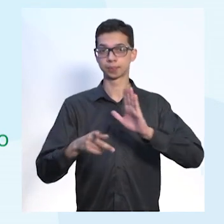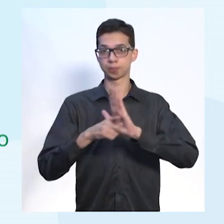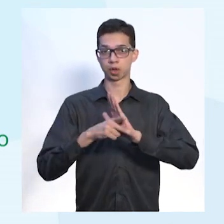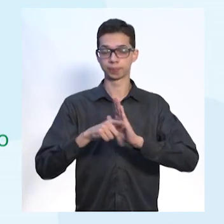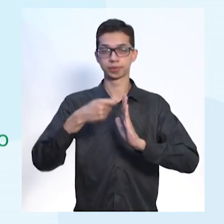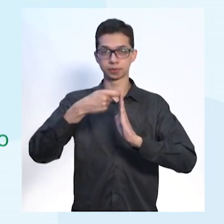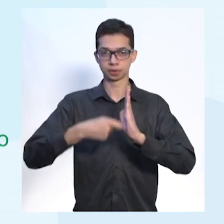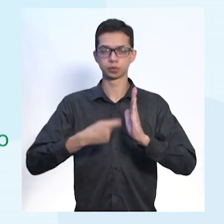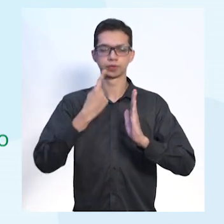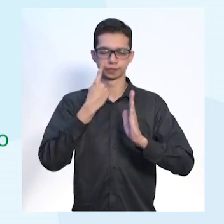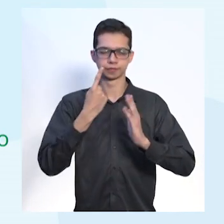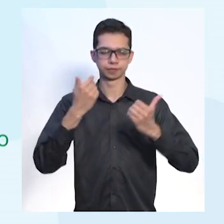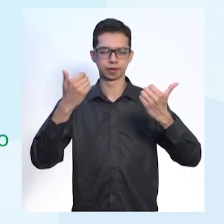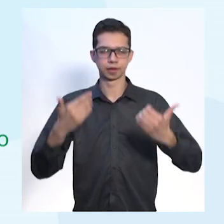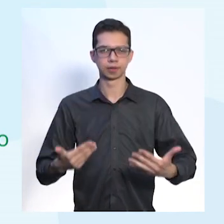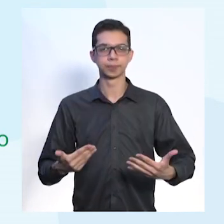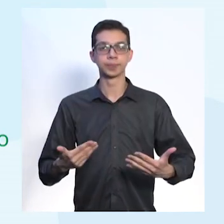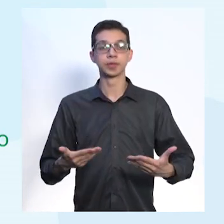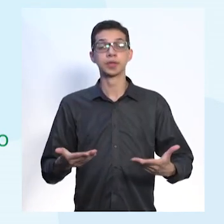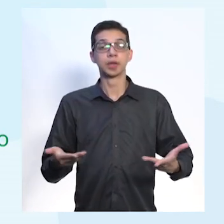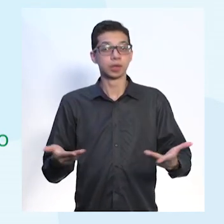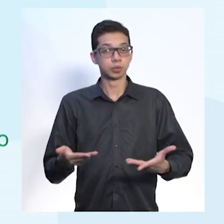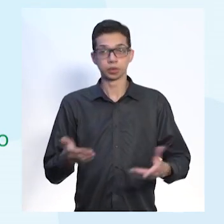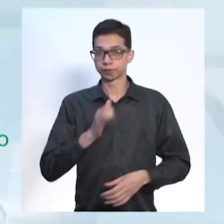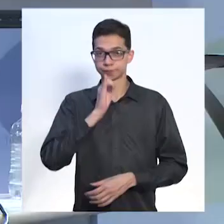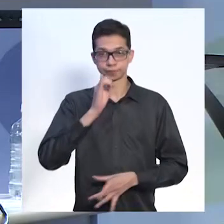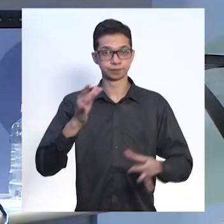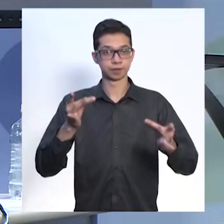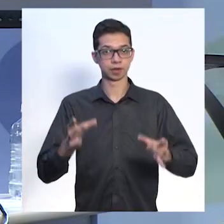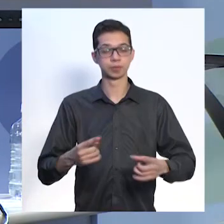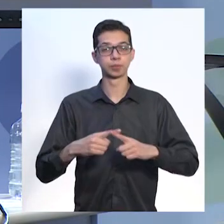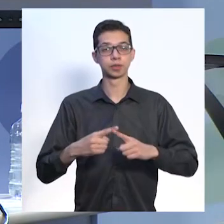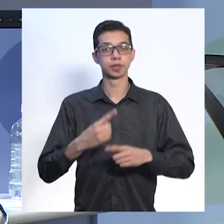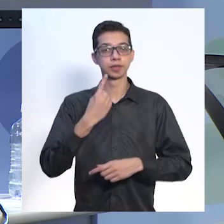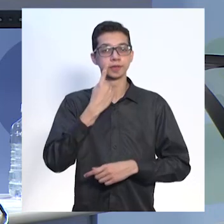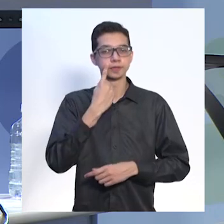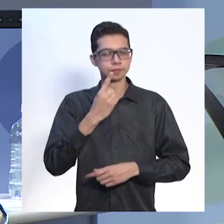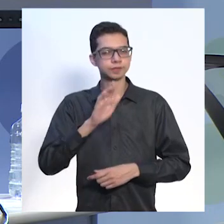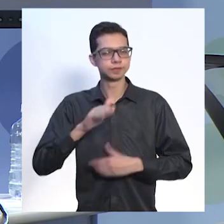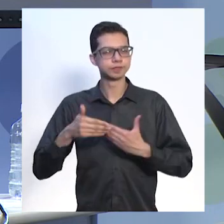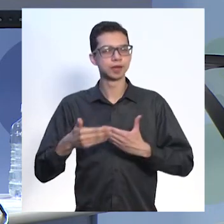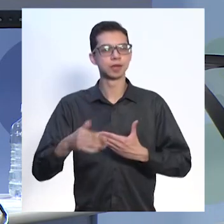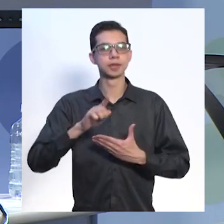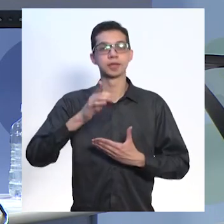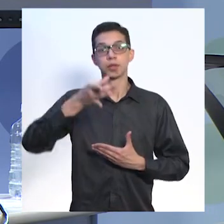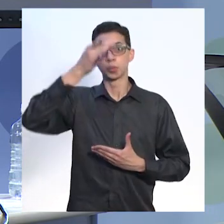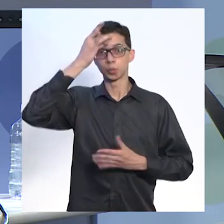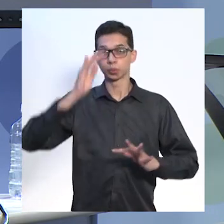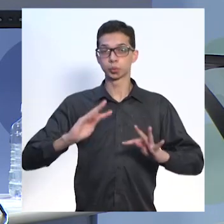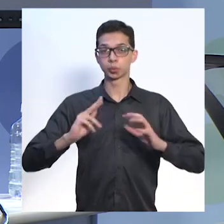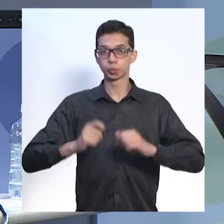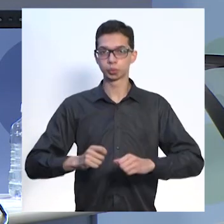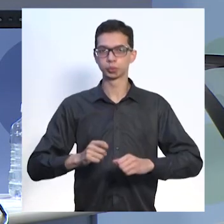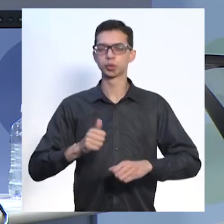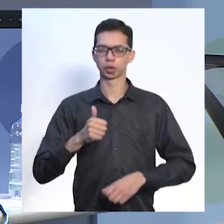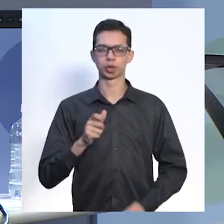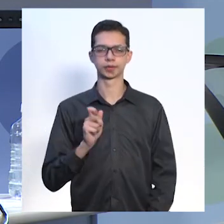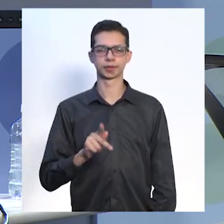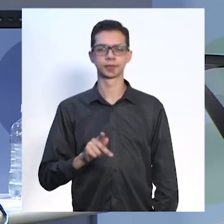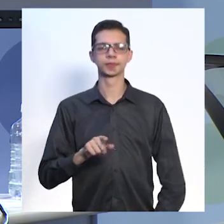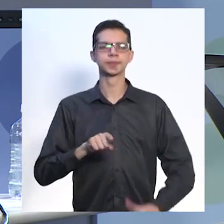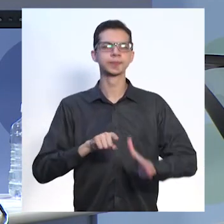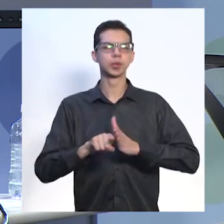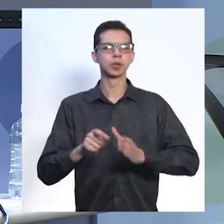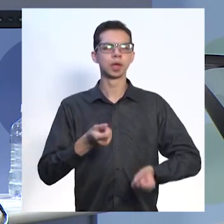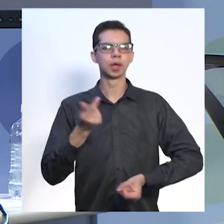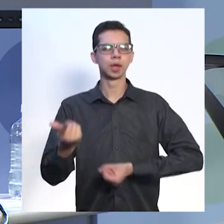falar um pouquinho deles agora, porque a gente vai ver já já, mas guarda aí tudo que vocês falaram, tá bom? Aí temos algumas